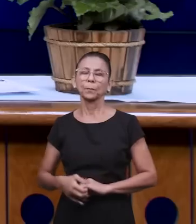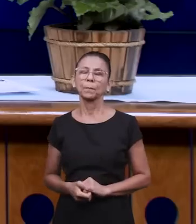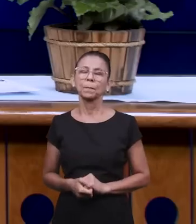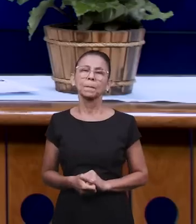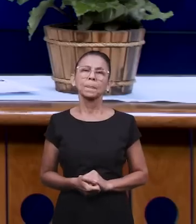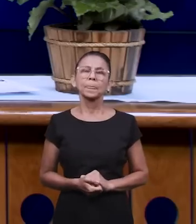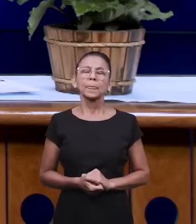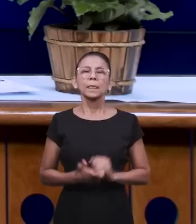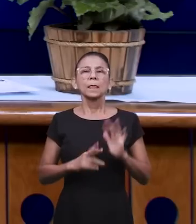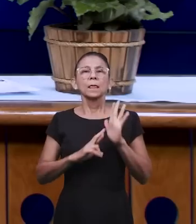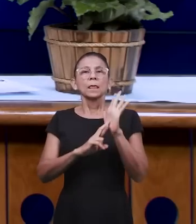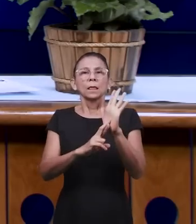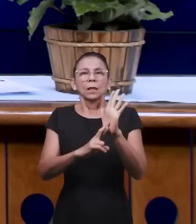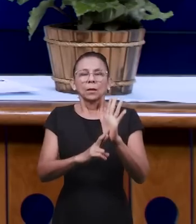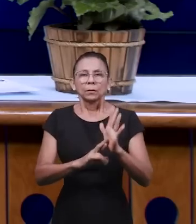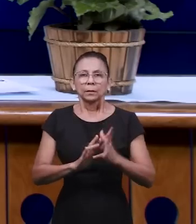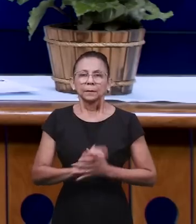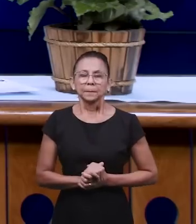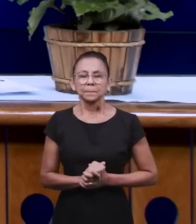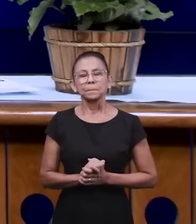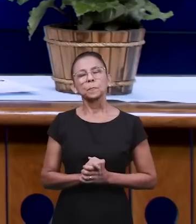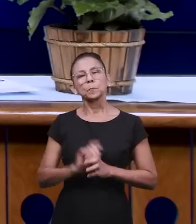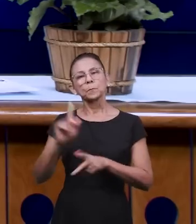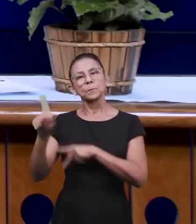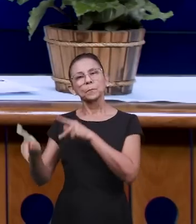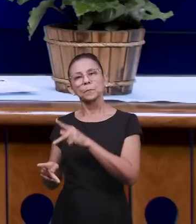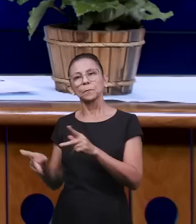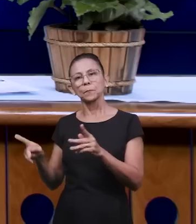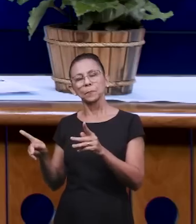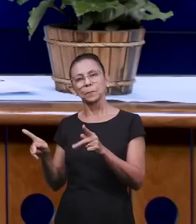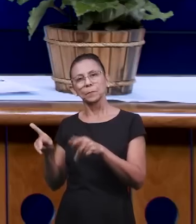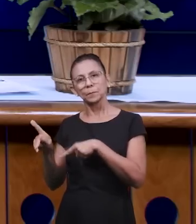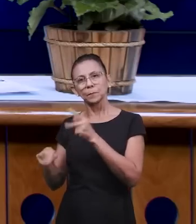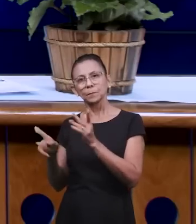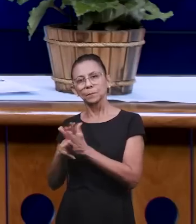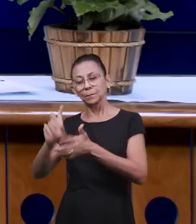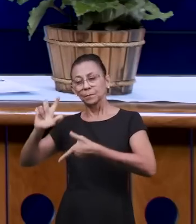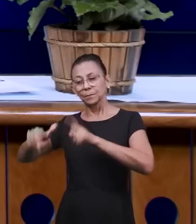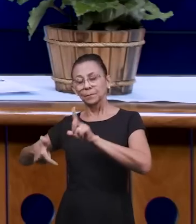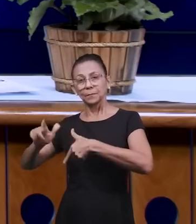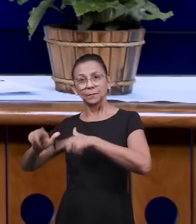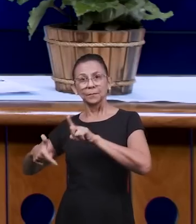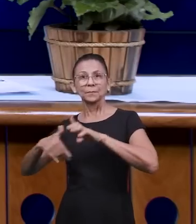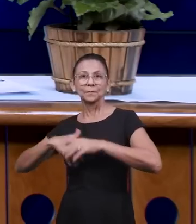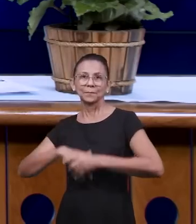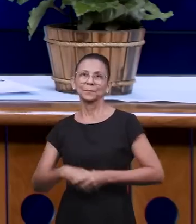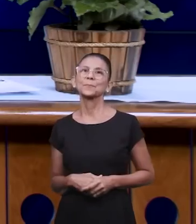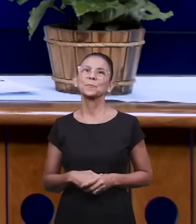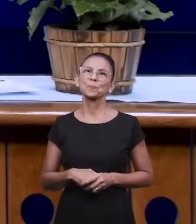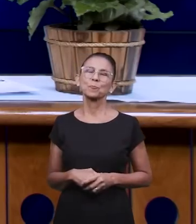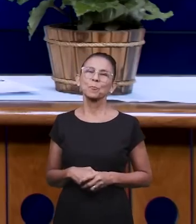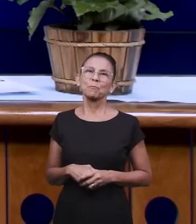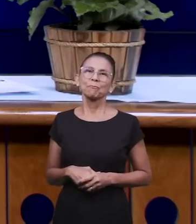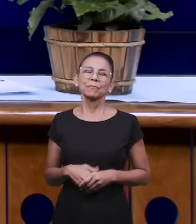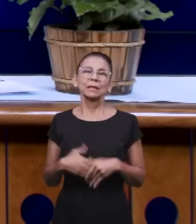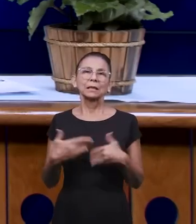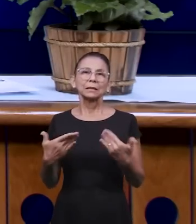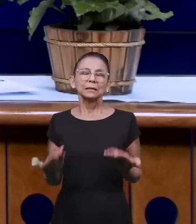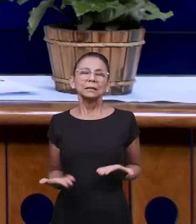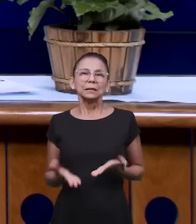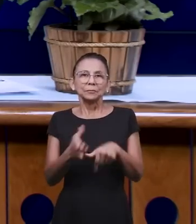ele veio para cumprir outra parte da Escritura, que era a salvação do restante da humanidade, os chamados gentios, que são as